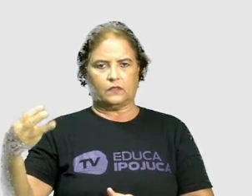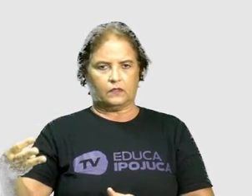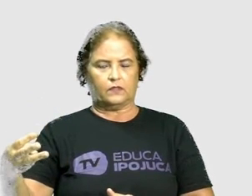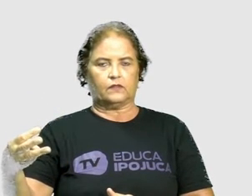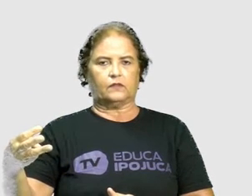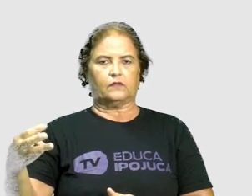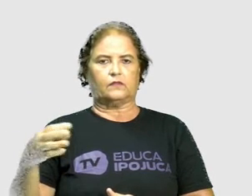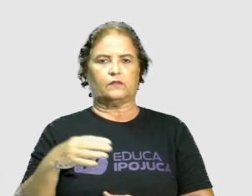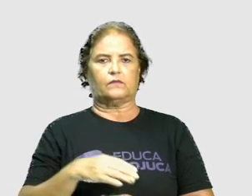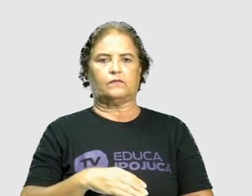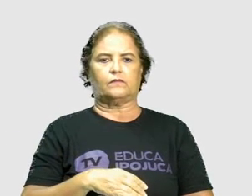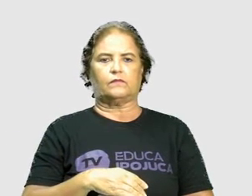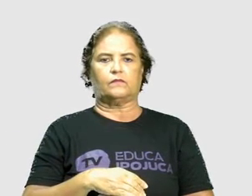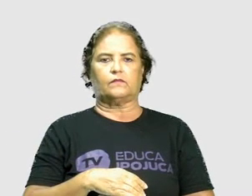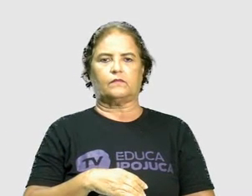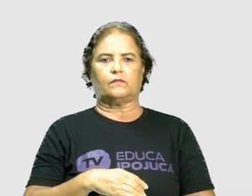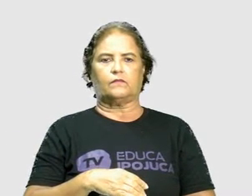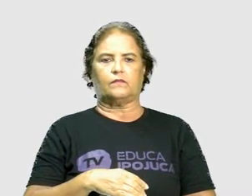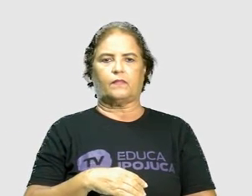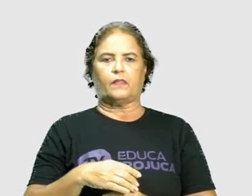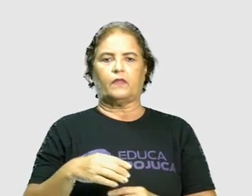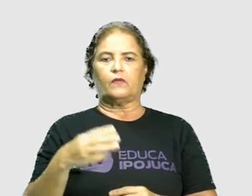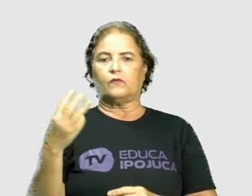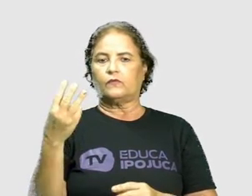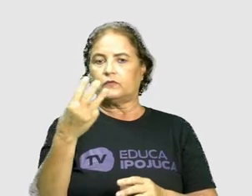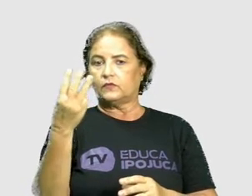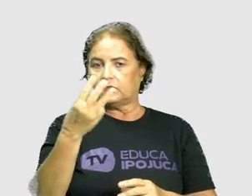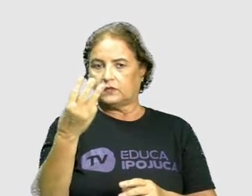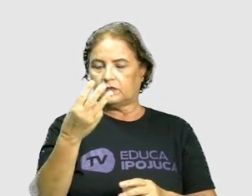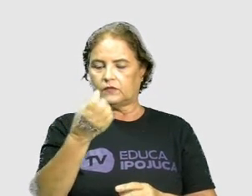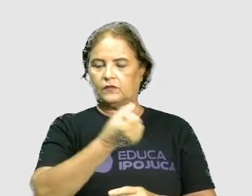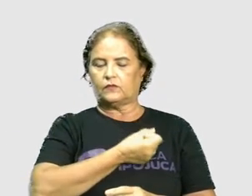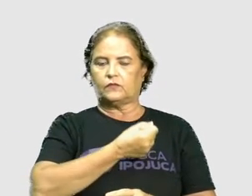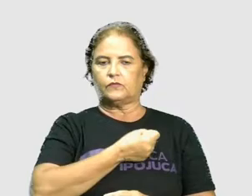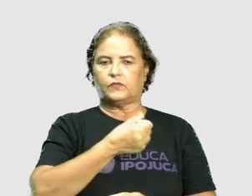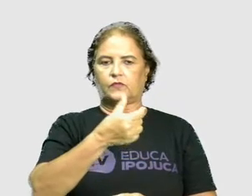3.604.663 unidades. E o terceiro número,